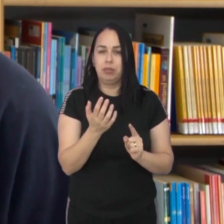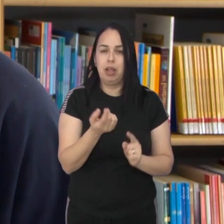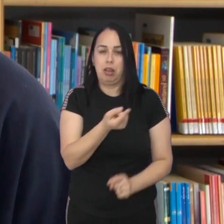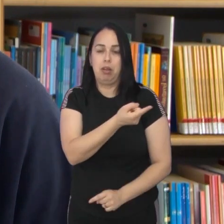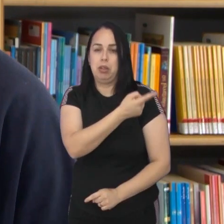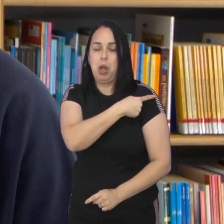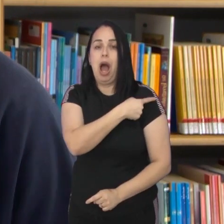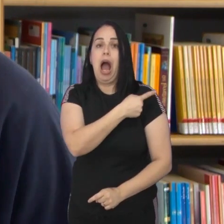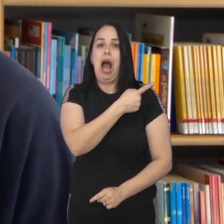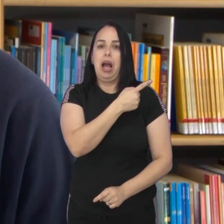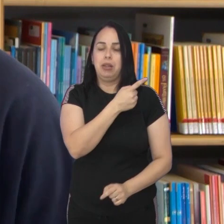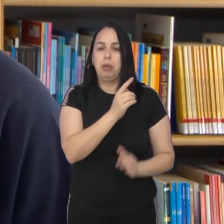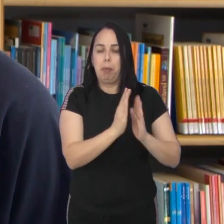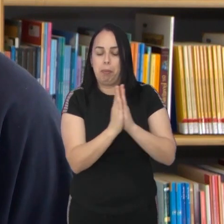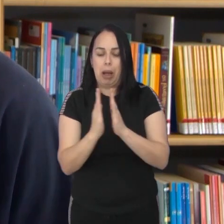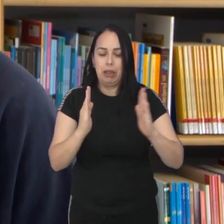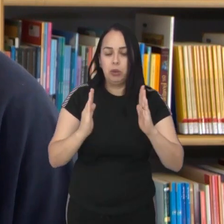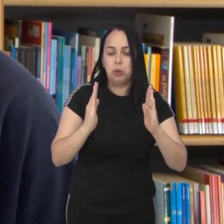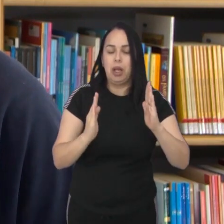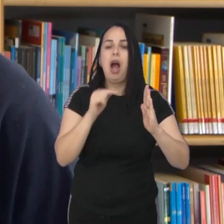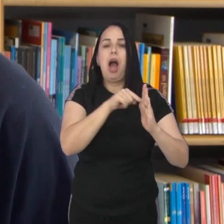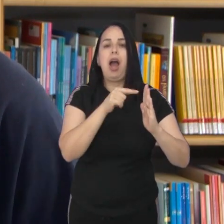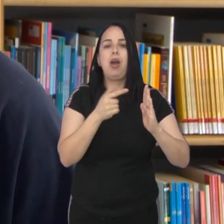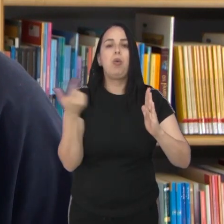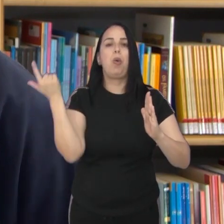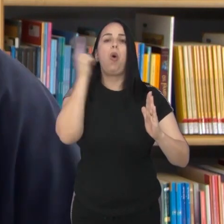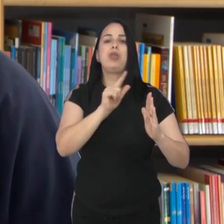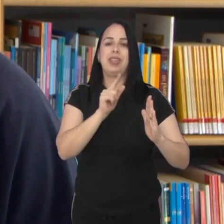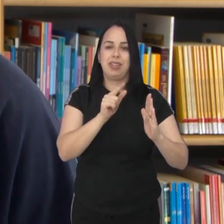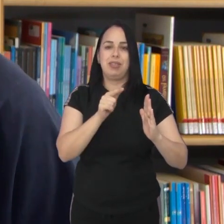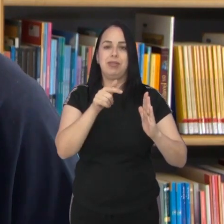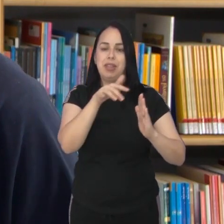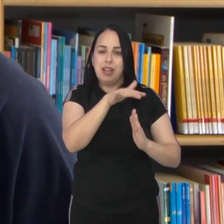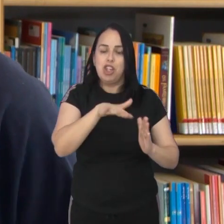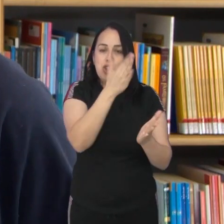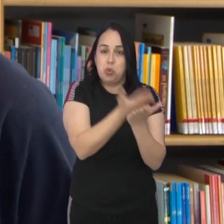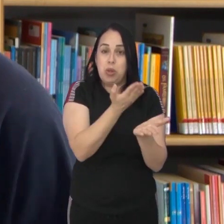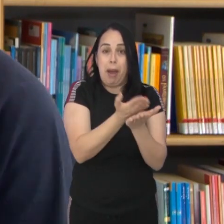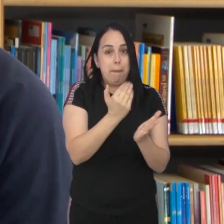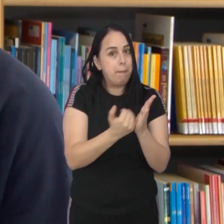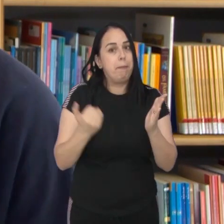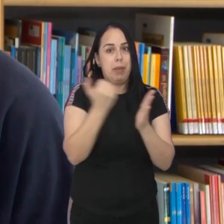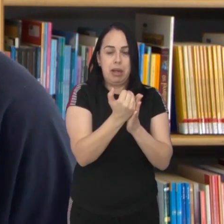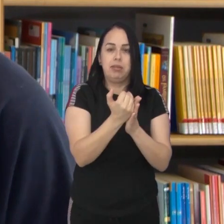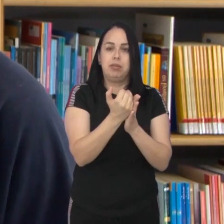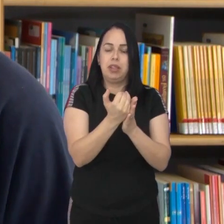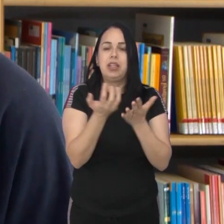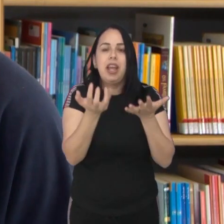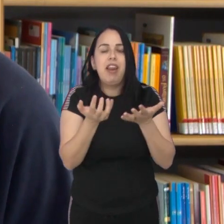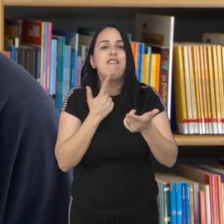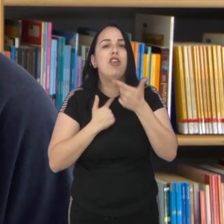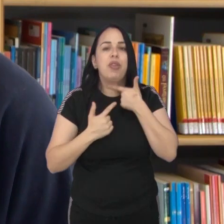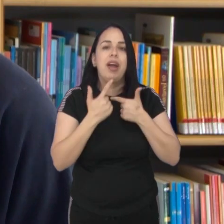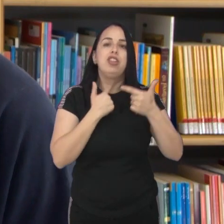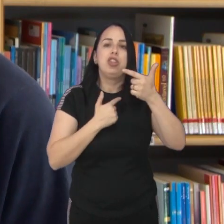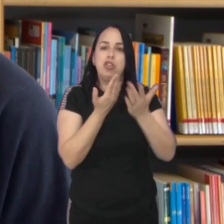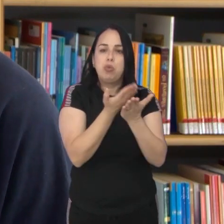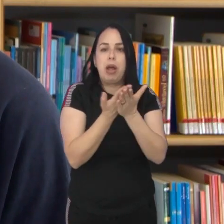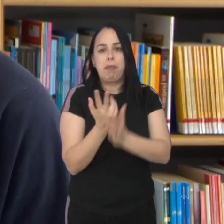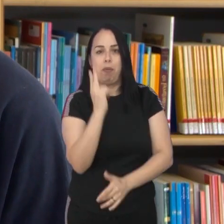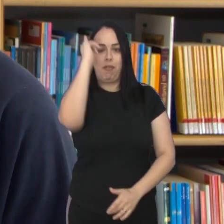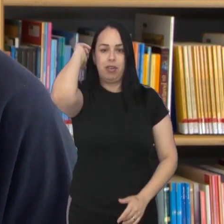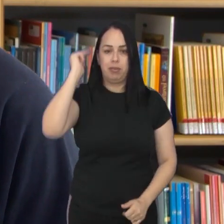meio do primeiro ano que eu consegui me interessar mais por essa parte de estudo, assim, querer ingressar